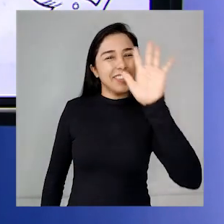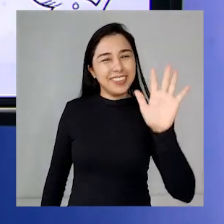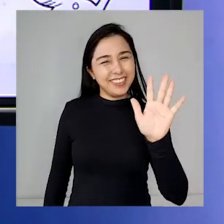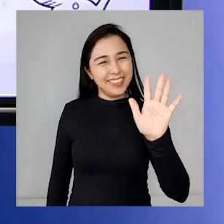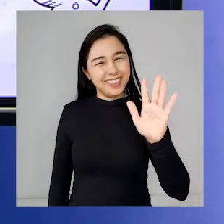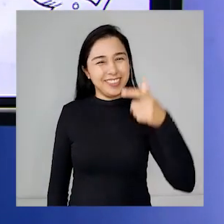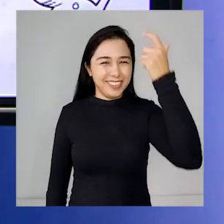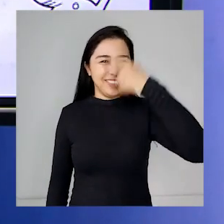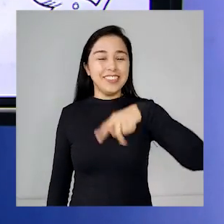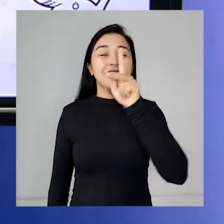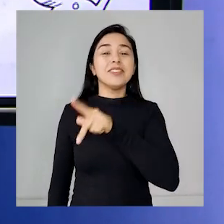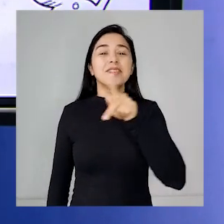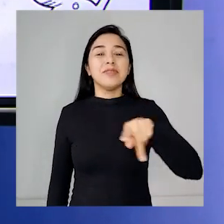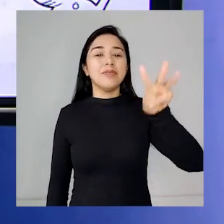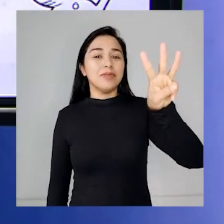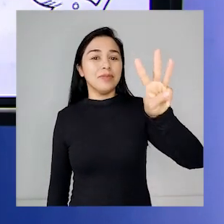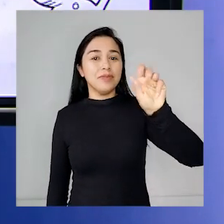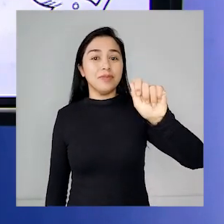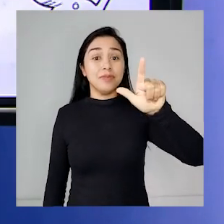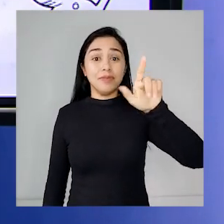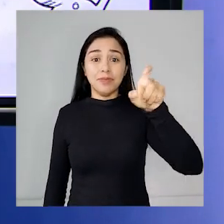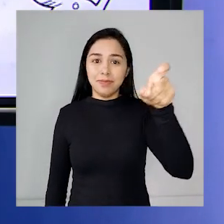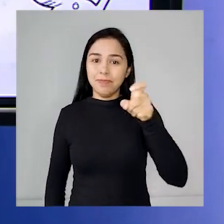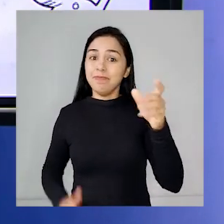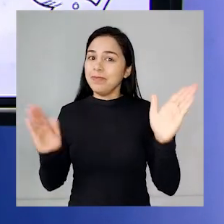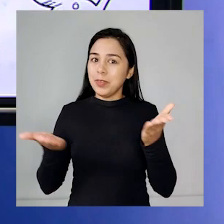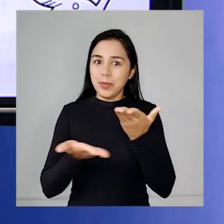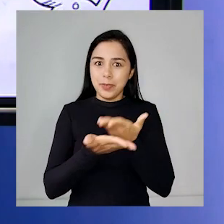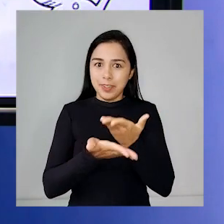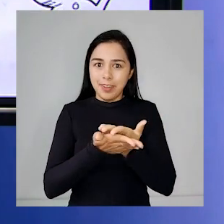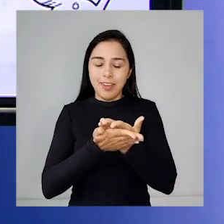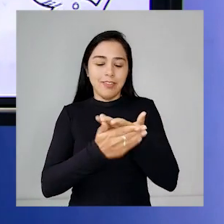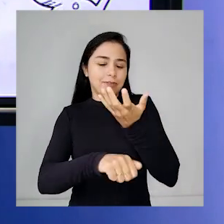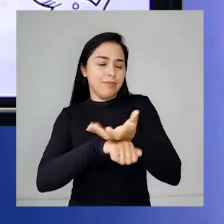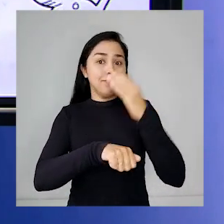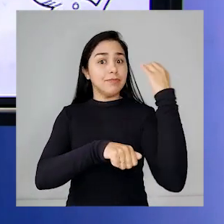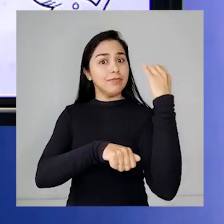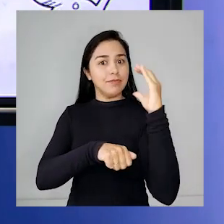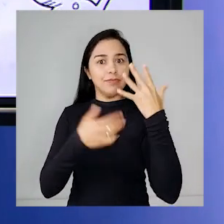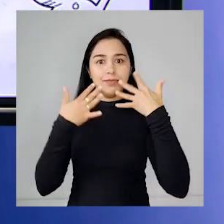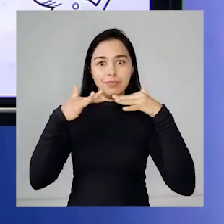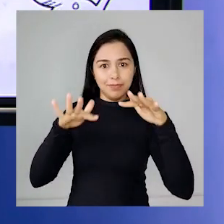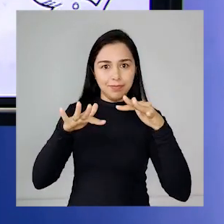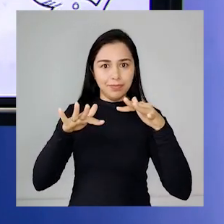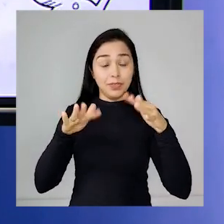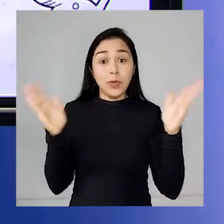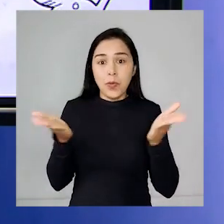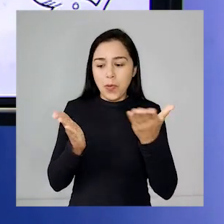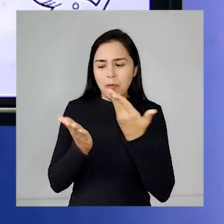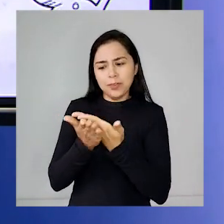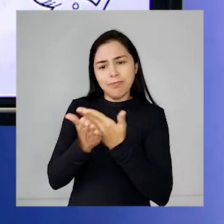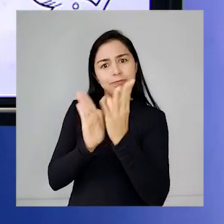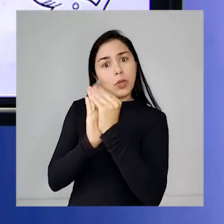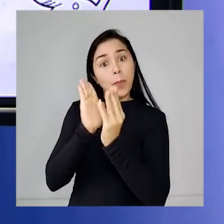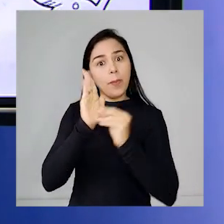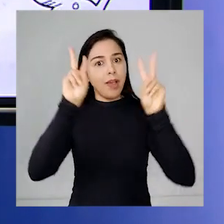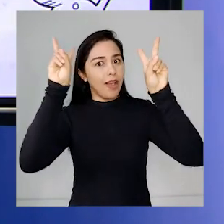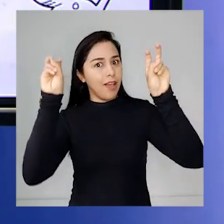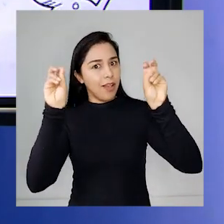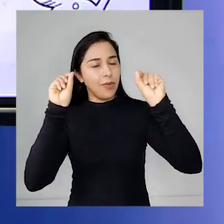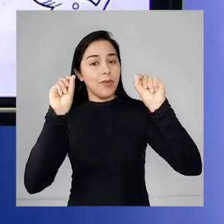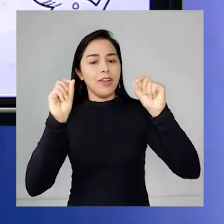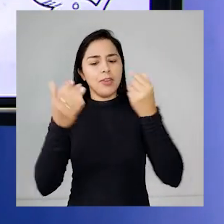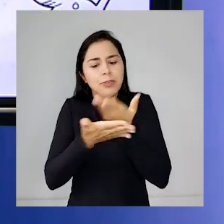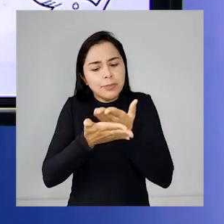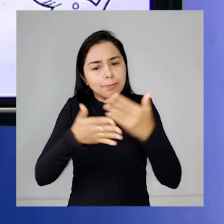Olá, pessoal! Eu sou o professor Alex e nós vamos para mais uma aula de Ciências Naturais. Hoje falaremos